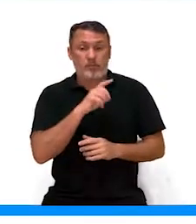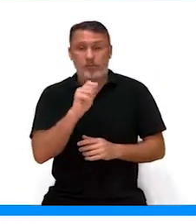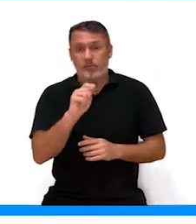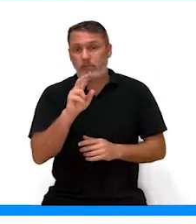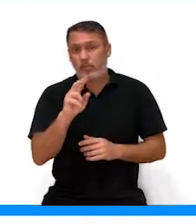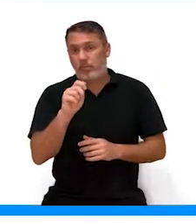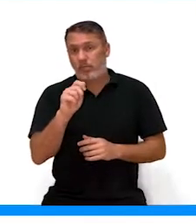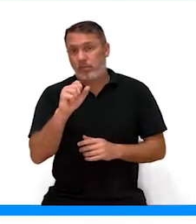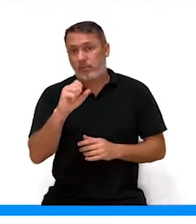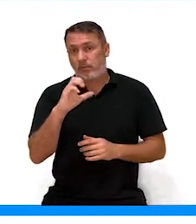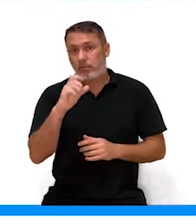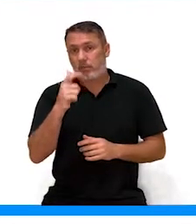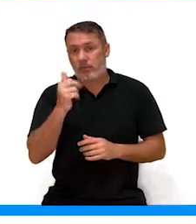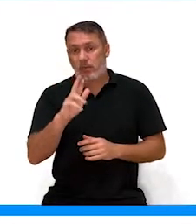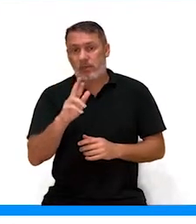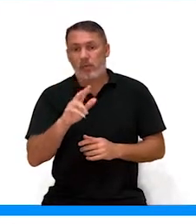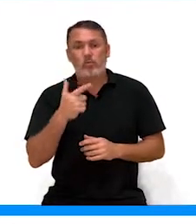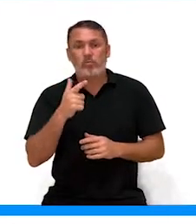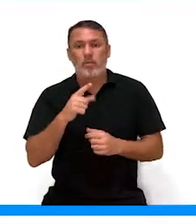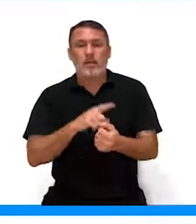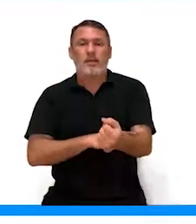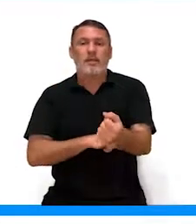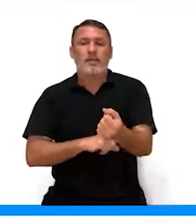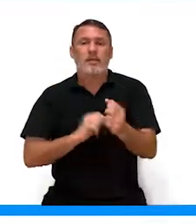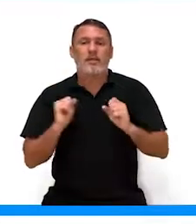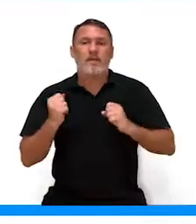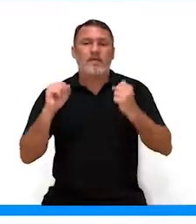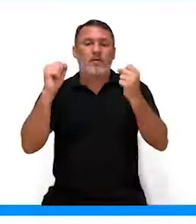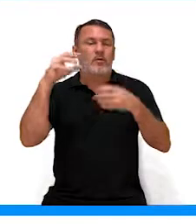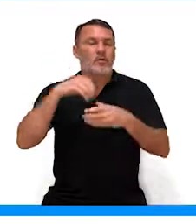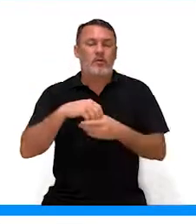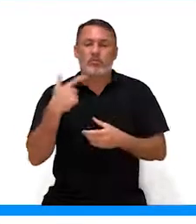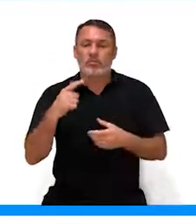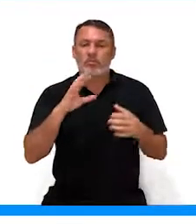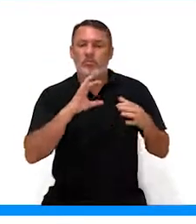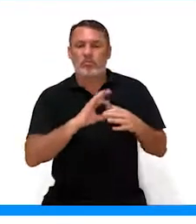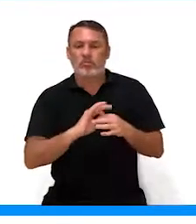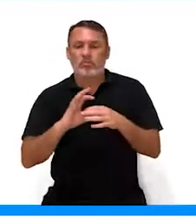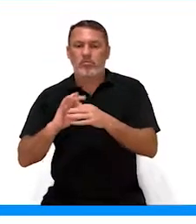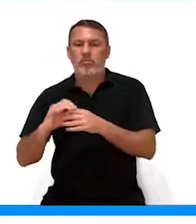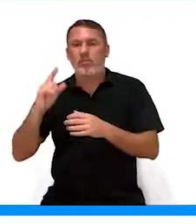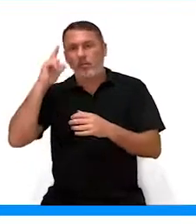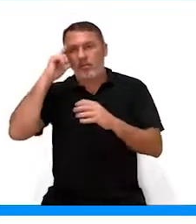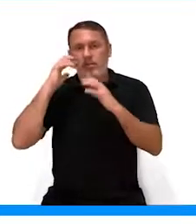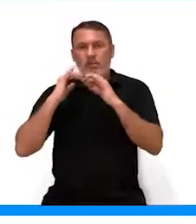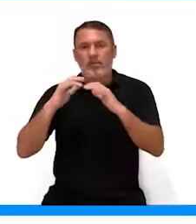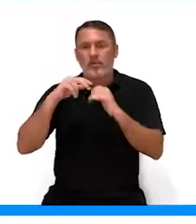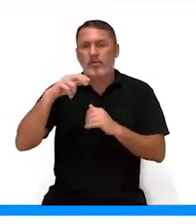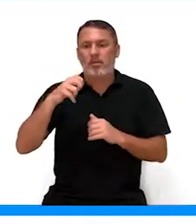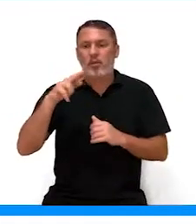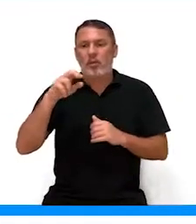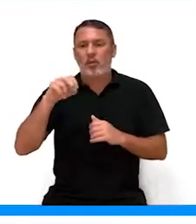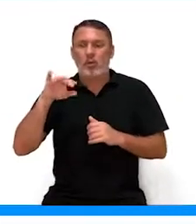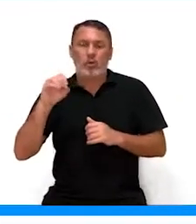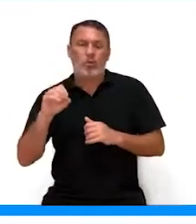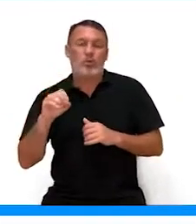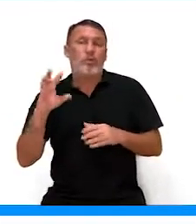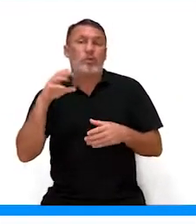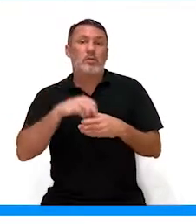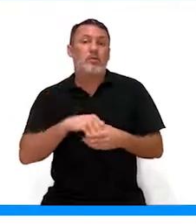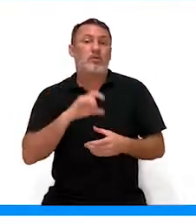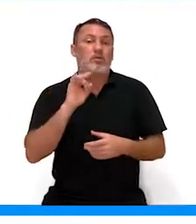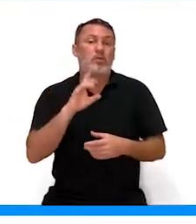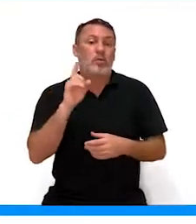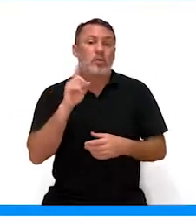Como a gente já disse, ele é avascular e ele não tem nervos, ou seja, não tem conjuntos de neurônios. O